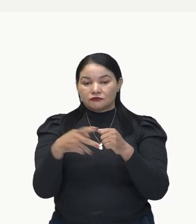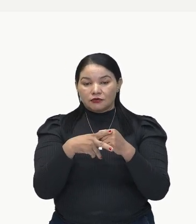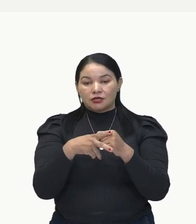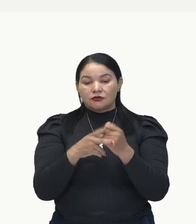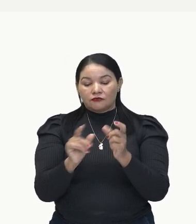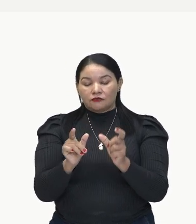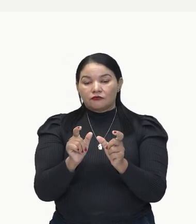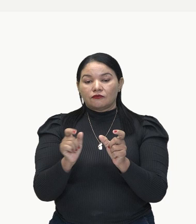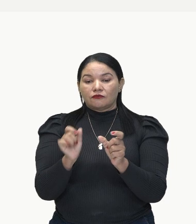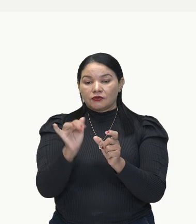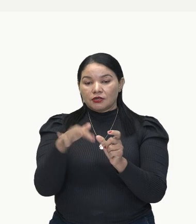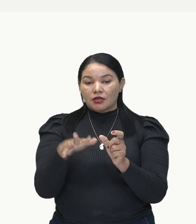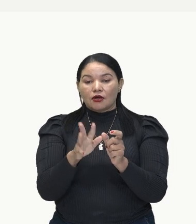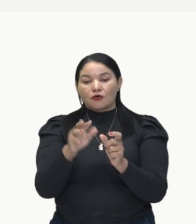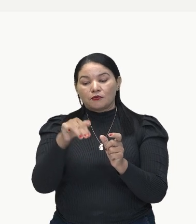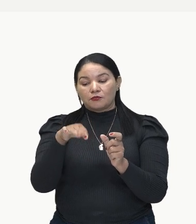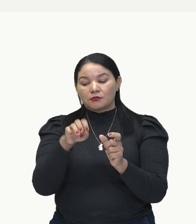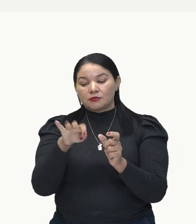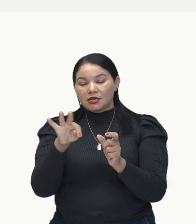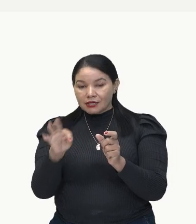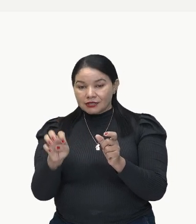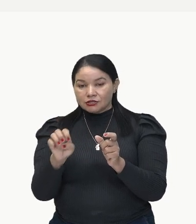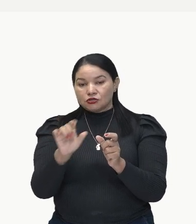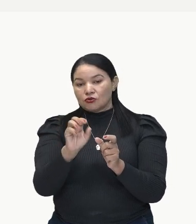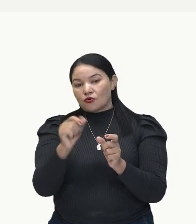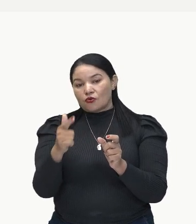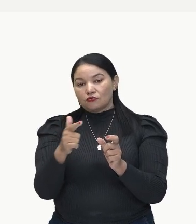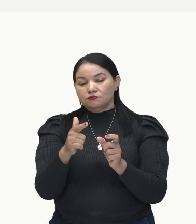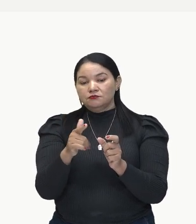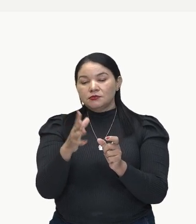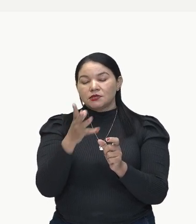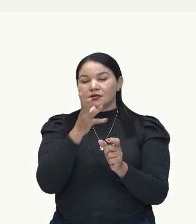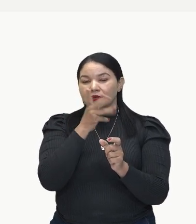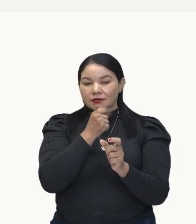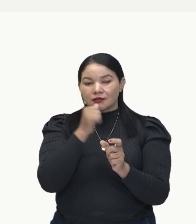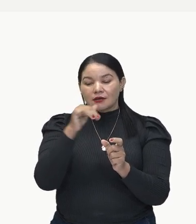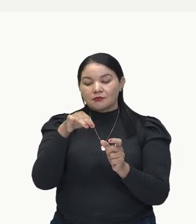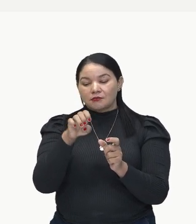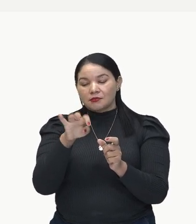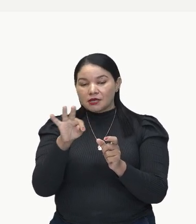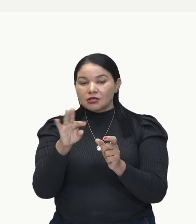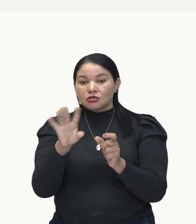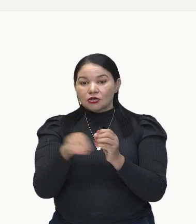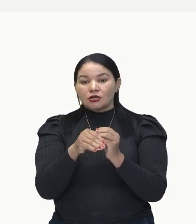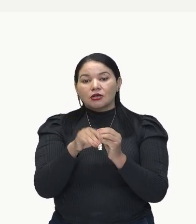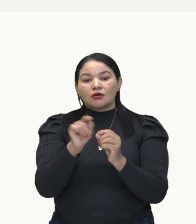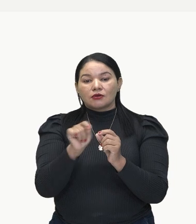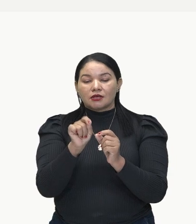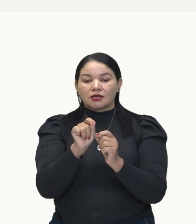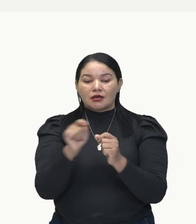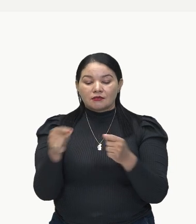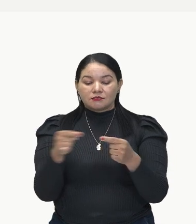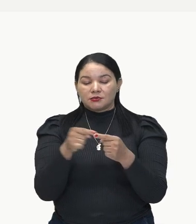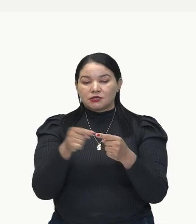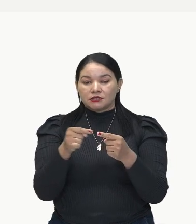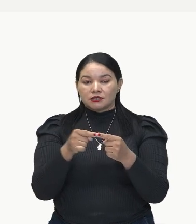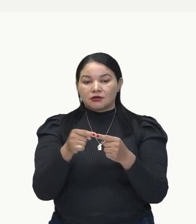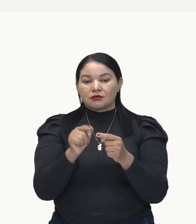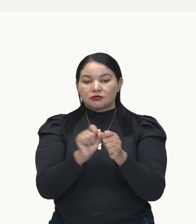mente, facilmente, lentamente, rapidamente, eles são advérbios de modo. Ele